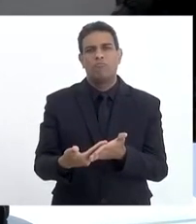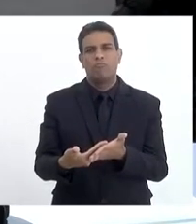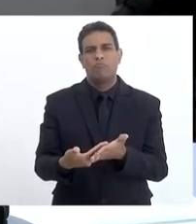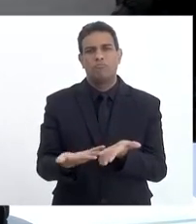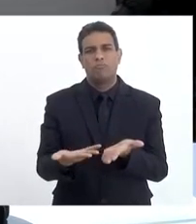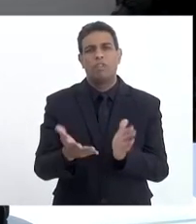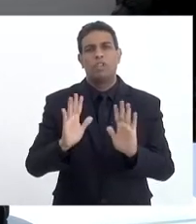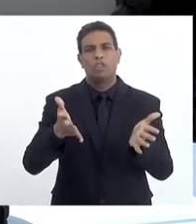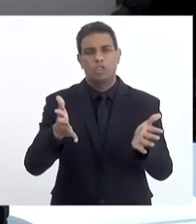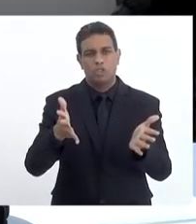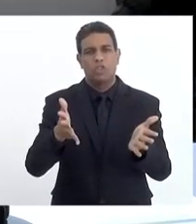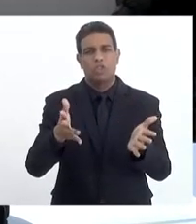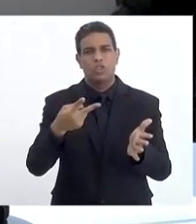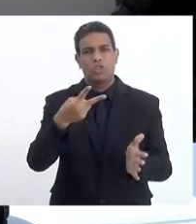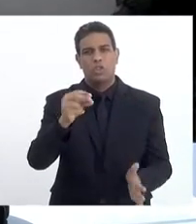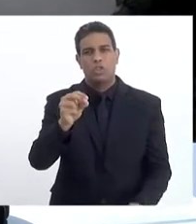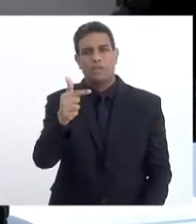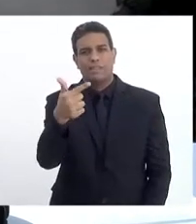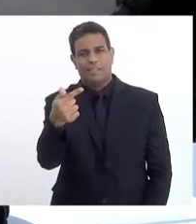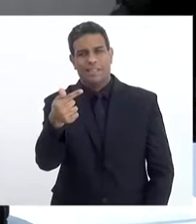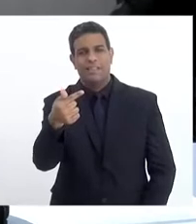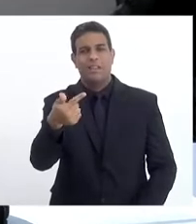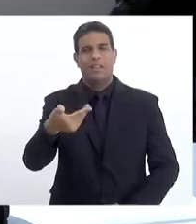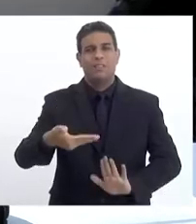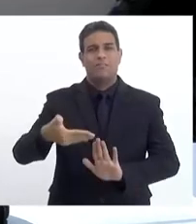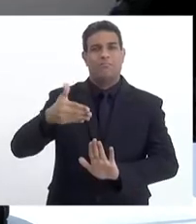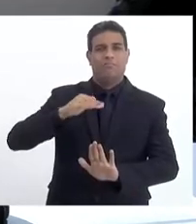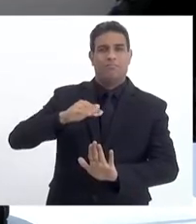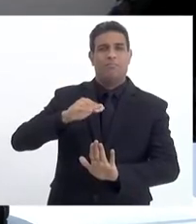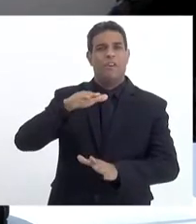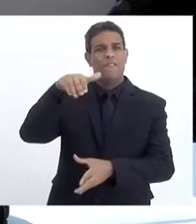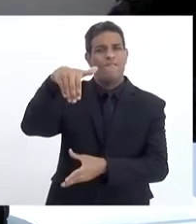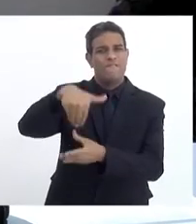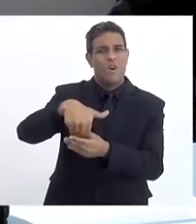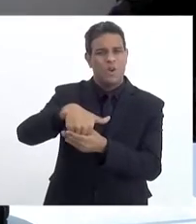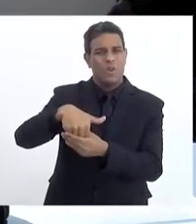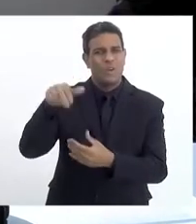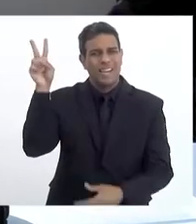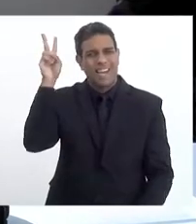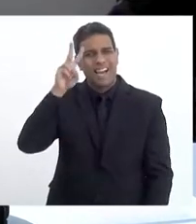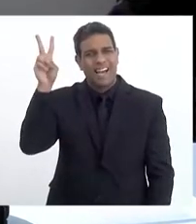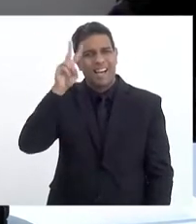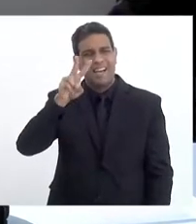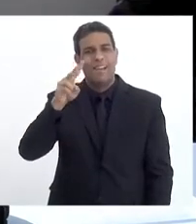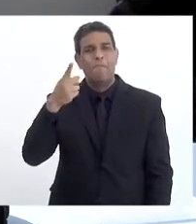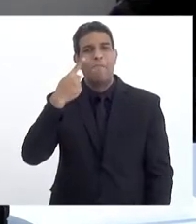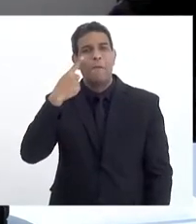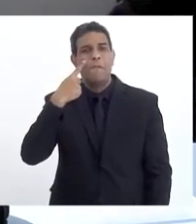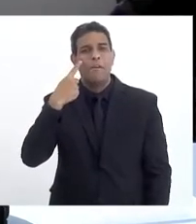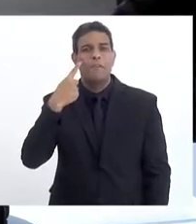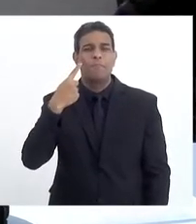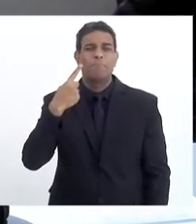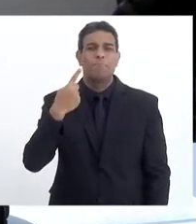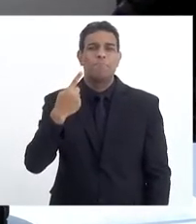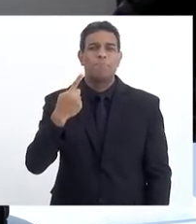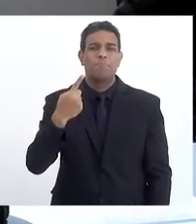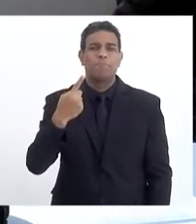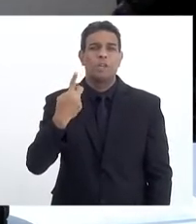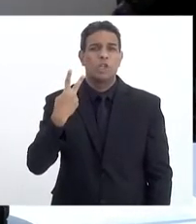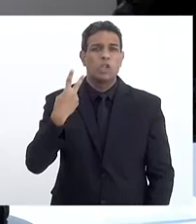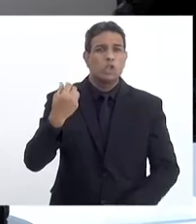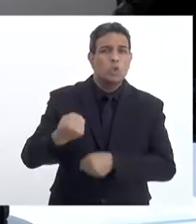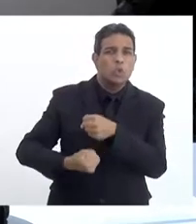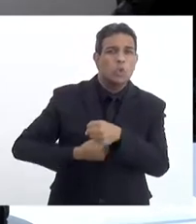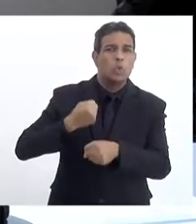o regime, que é de 17. Aí nós botamos lá para vigorar pelo prazo só de 2 anos, porque